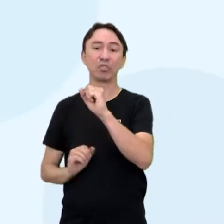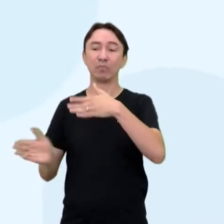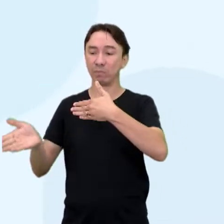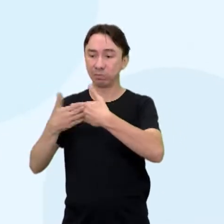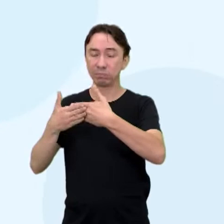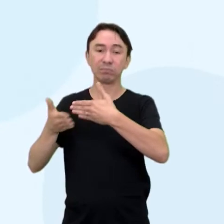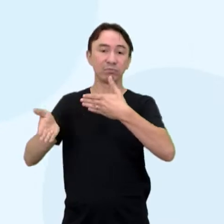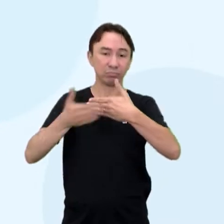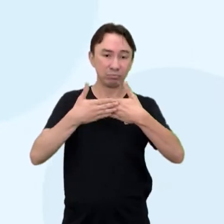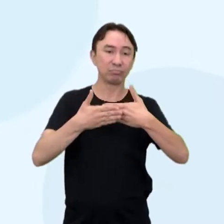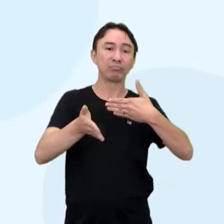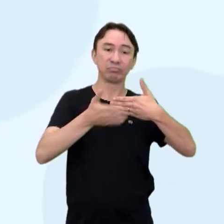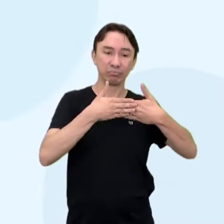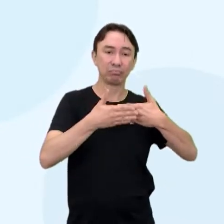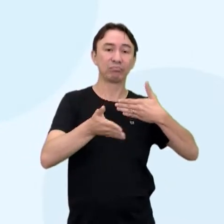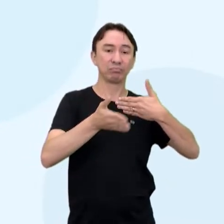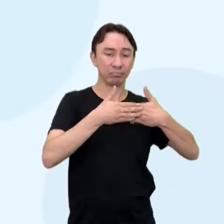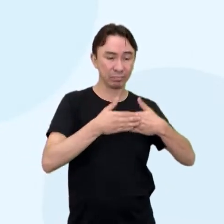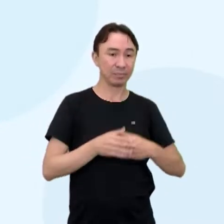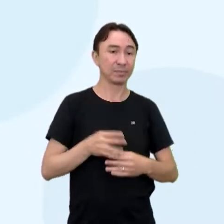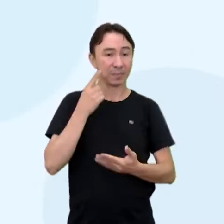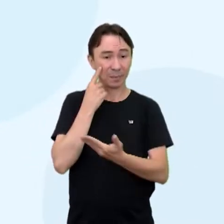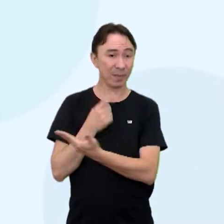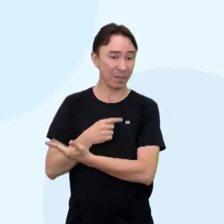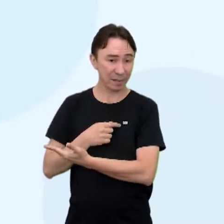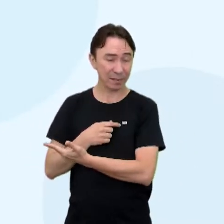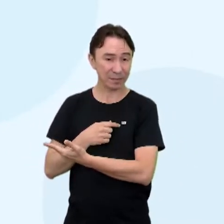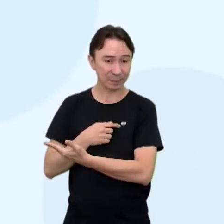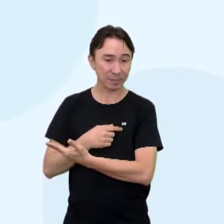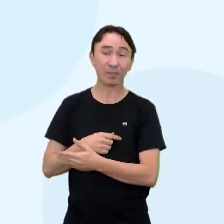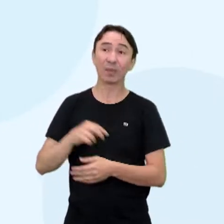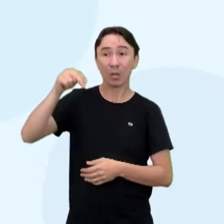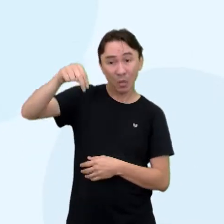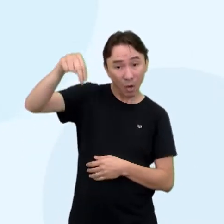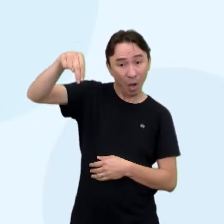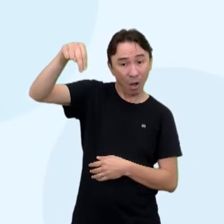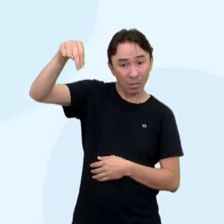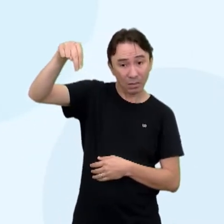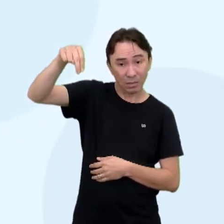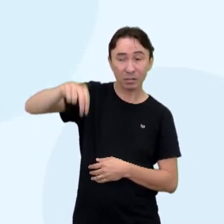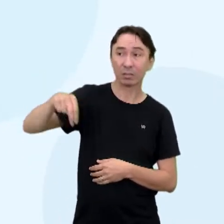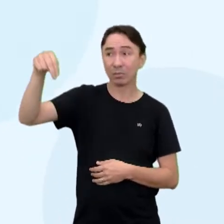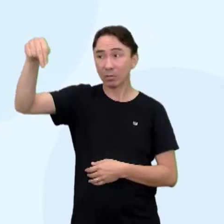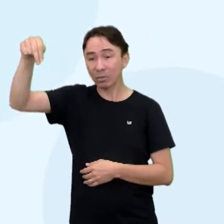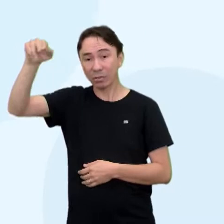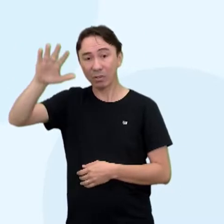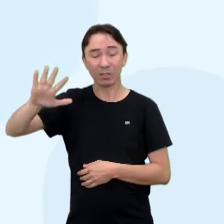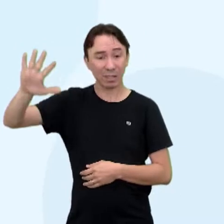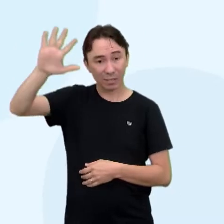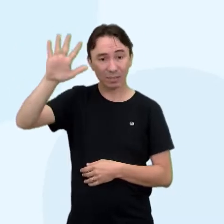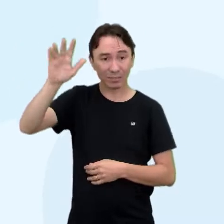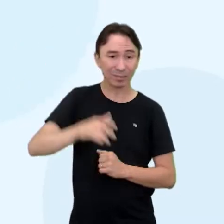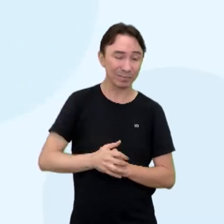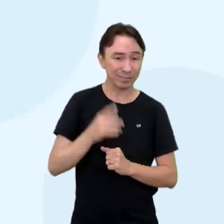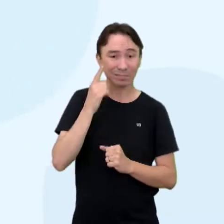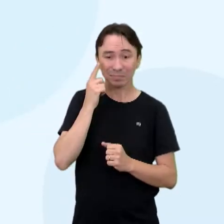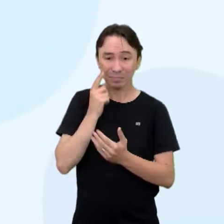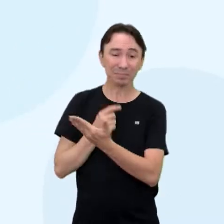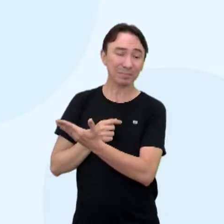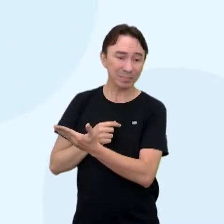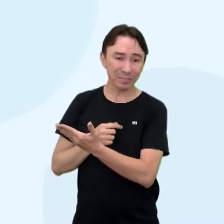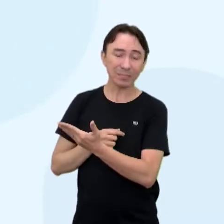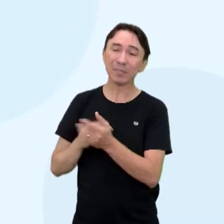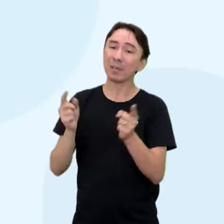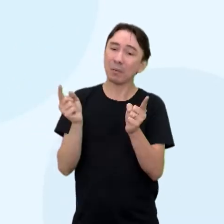tem lá um valor, né, como a região nordeste, valores muito baixos, muito aquém das outras regiões, né, quase metade aí